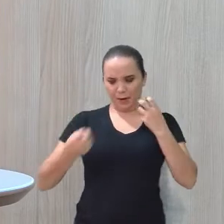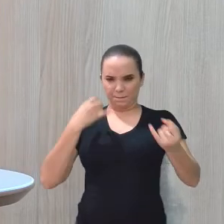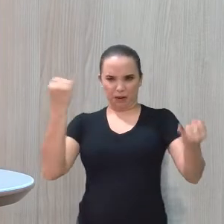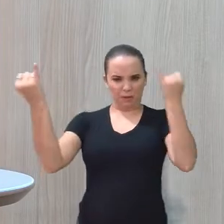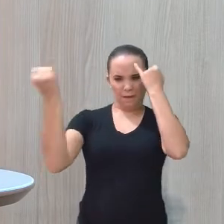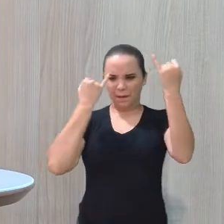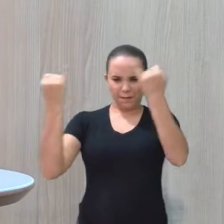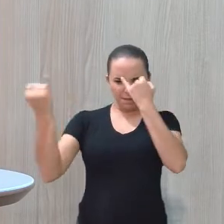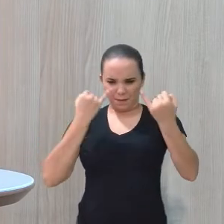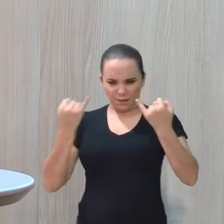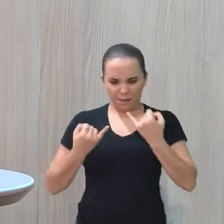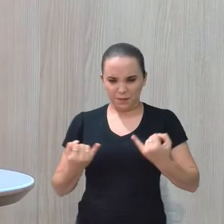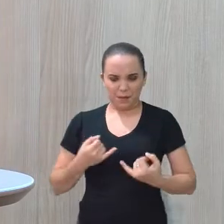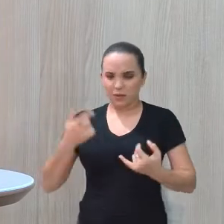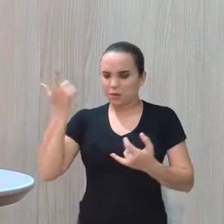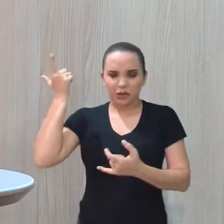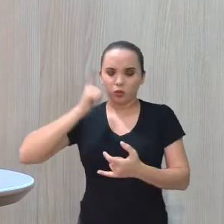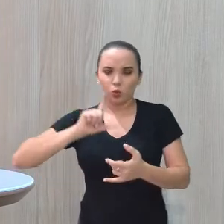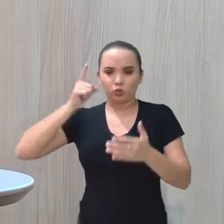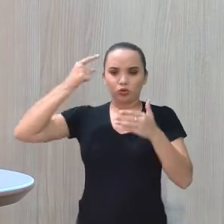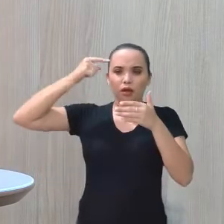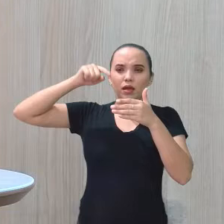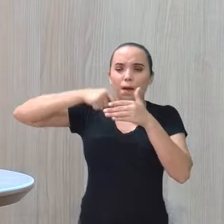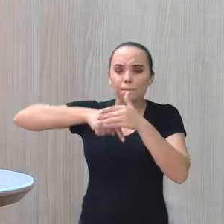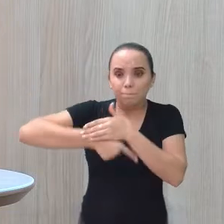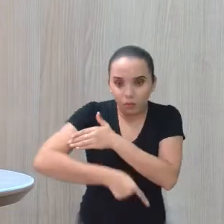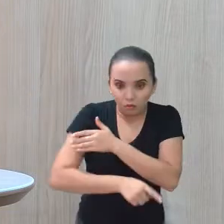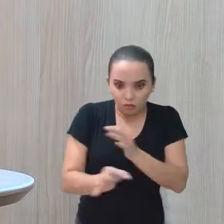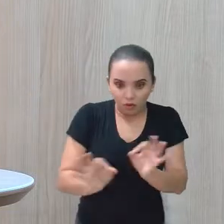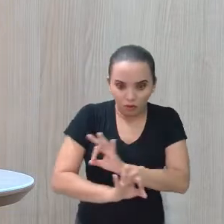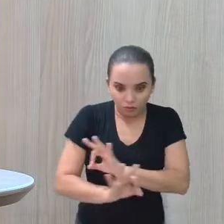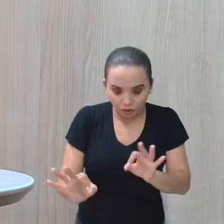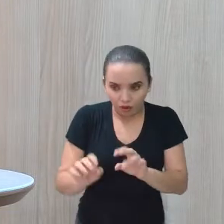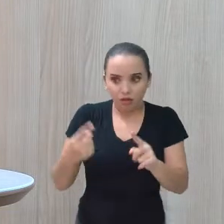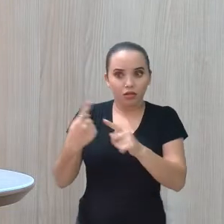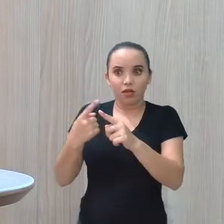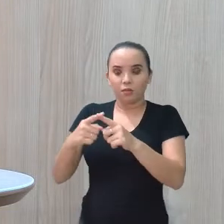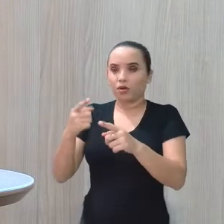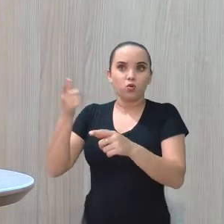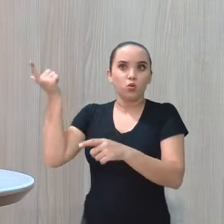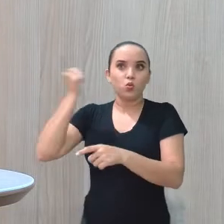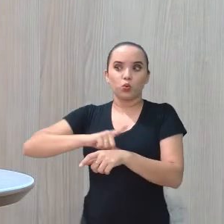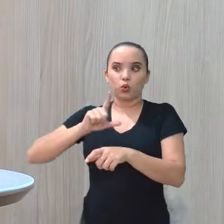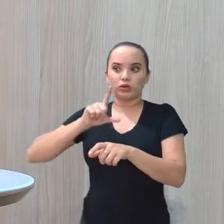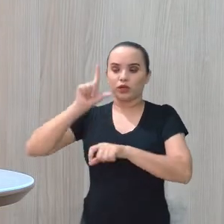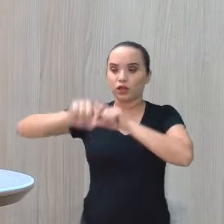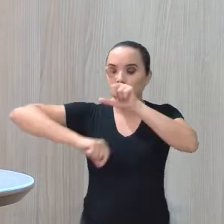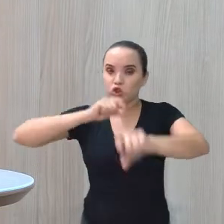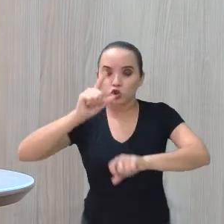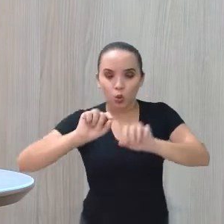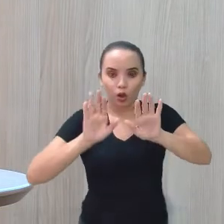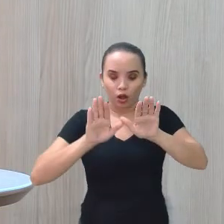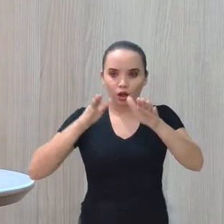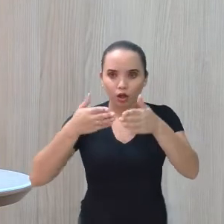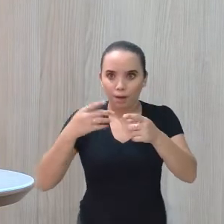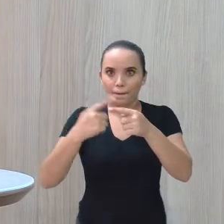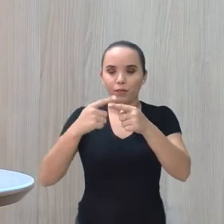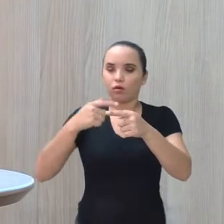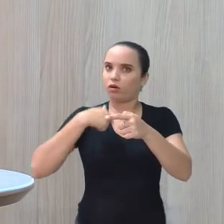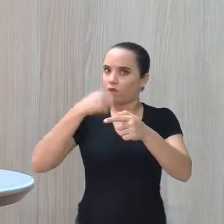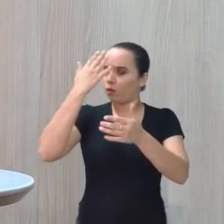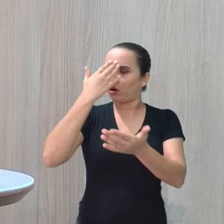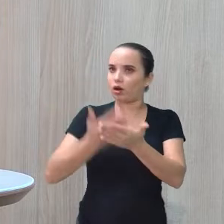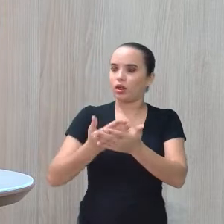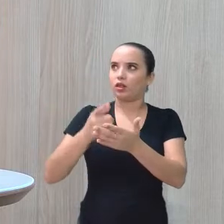em nenhuma, nem selecionar, né? E aí, eu realmente não lembro. Eu devo ter visto